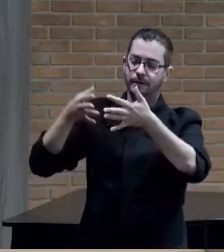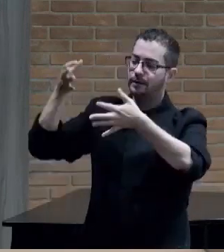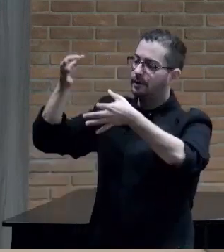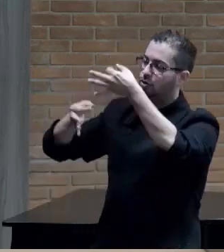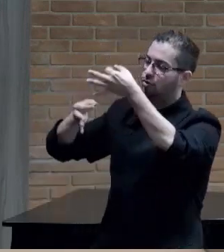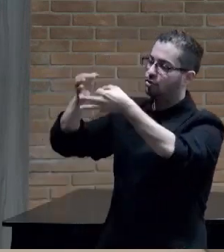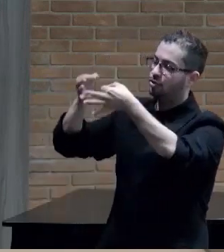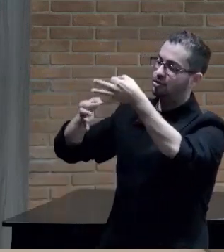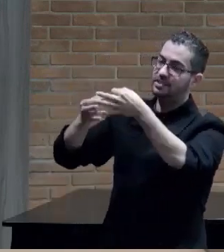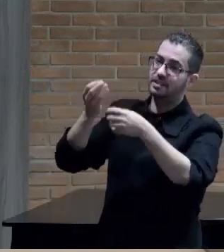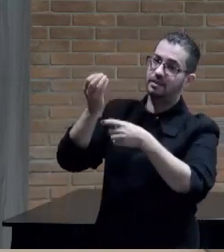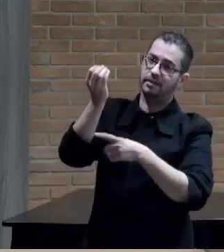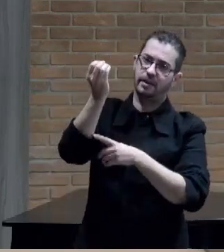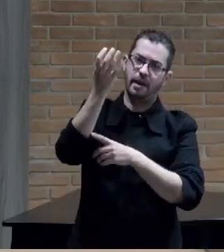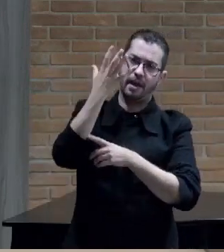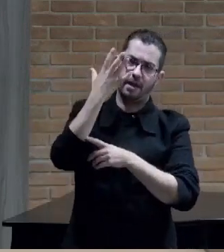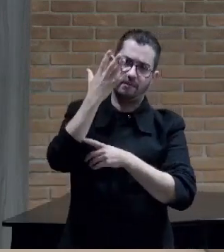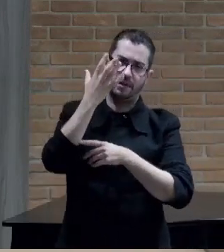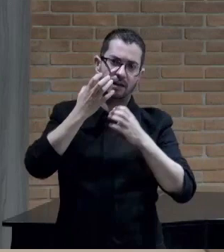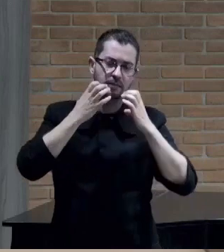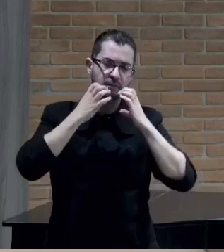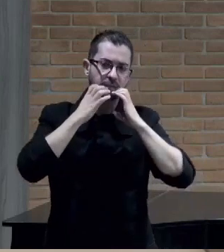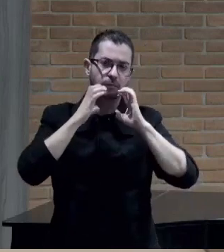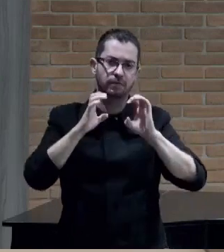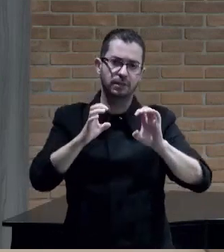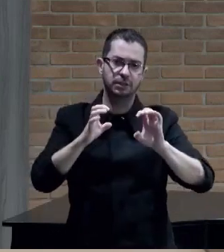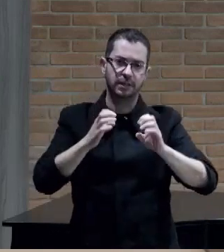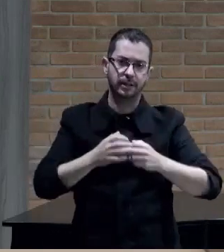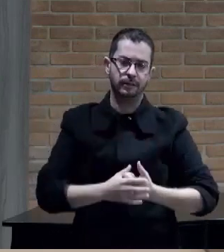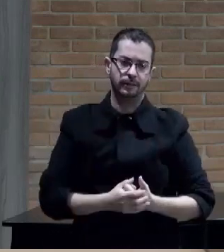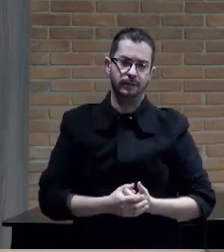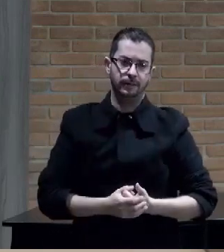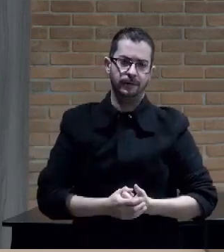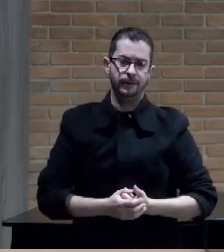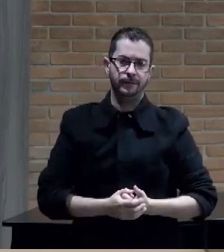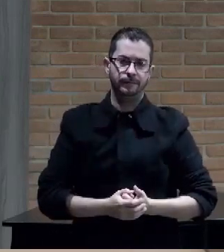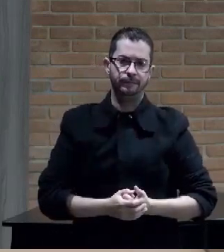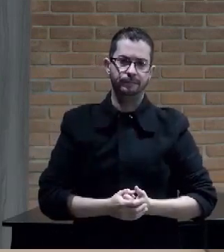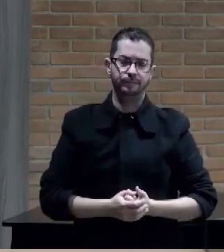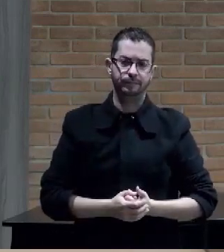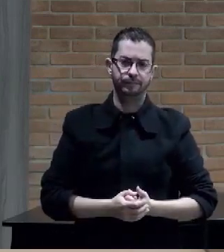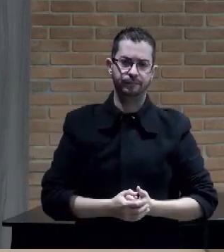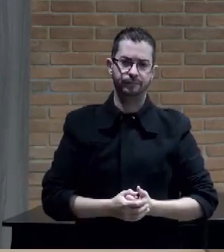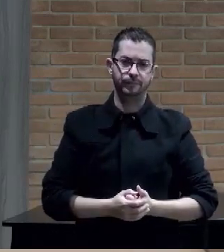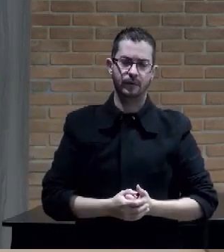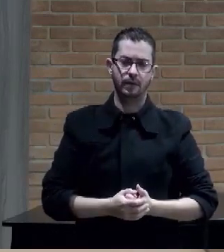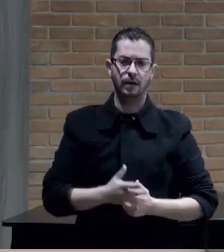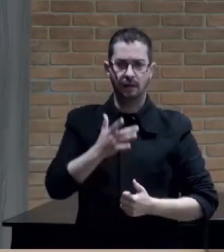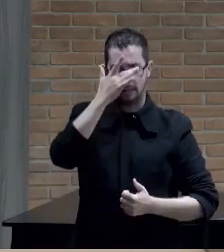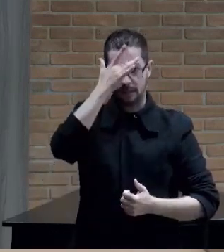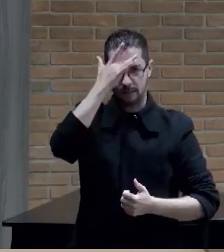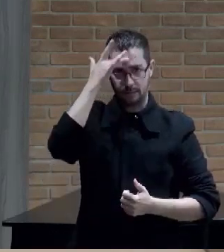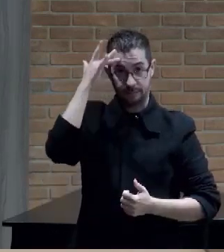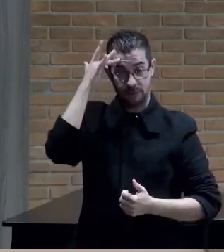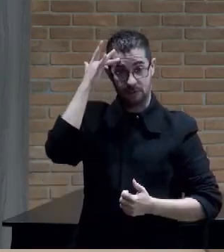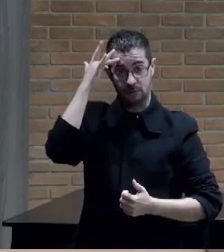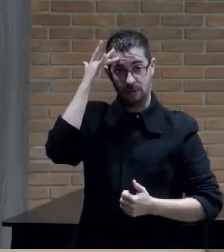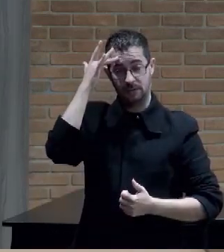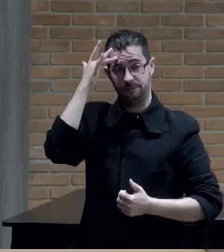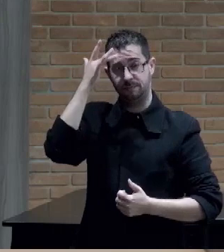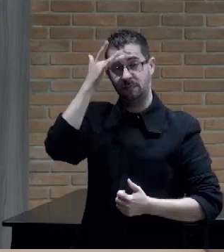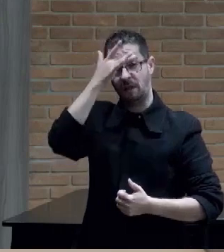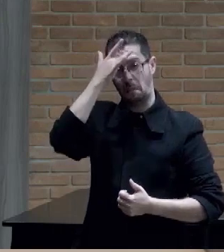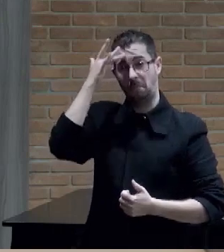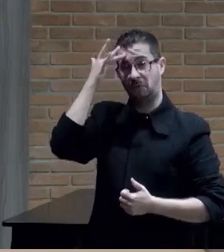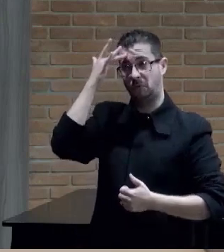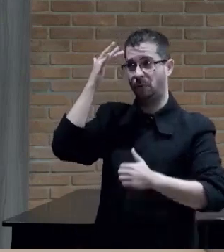é revelada no Evangelho. Aqueles então que cumprem olha só, aqueles